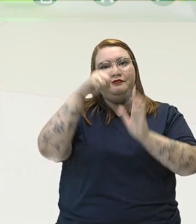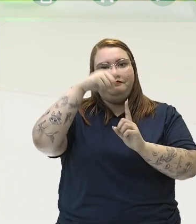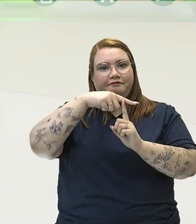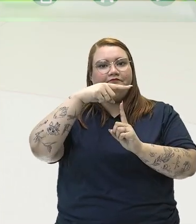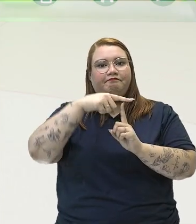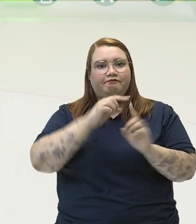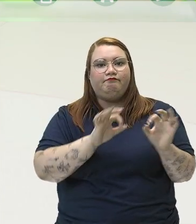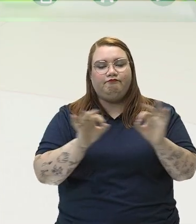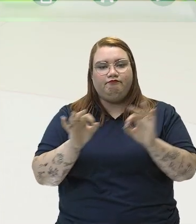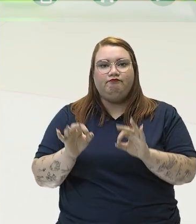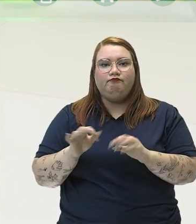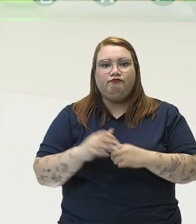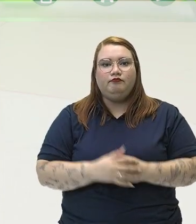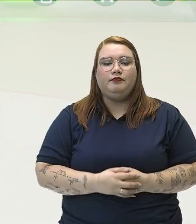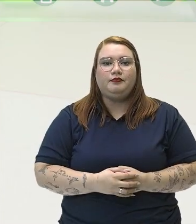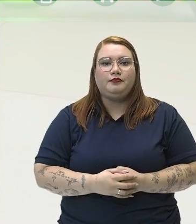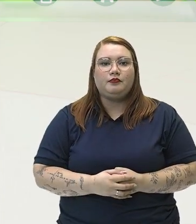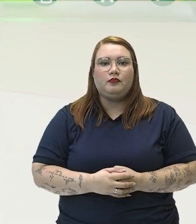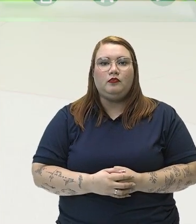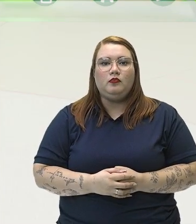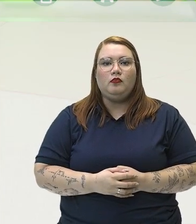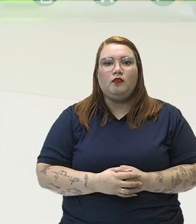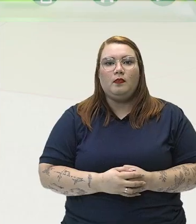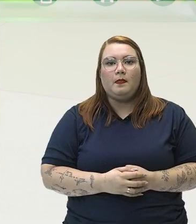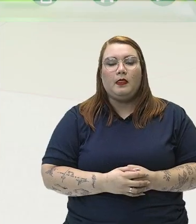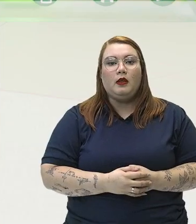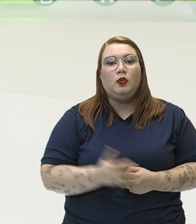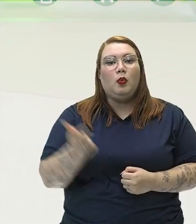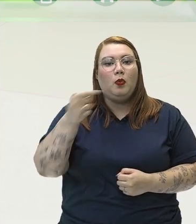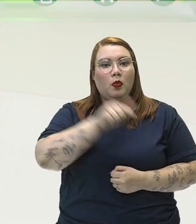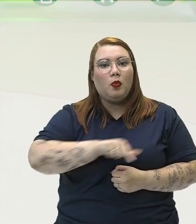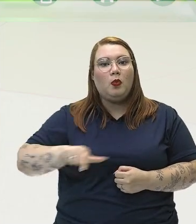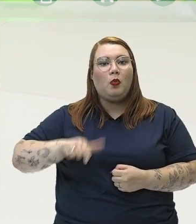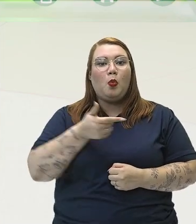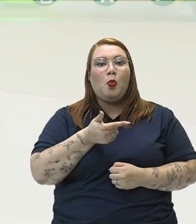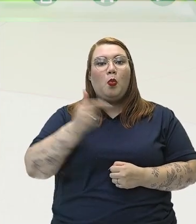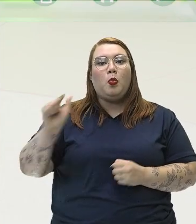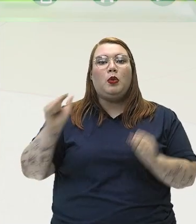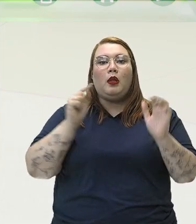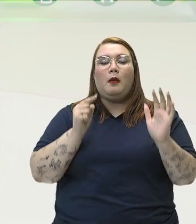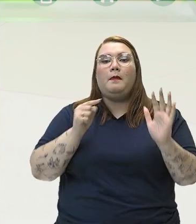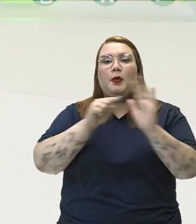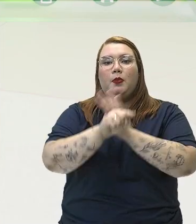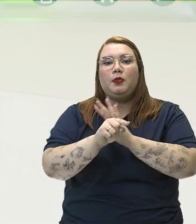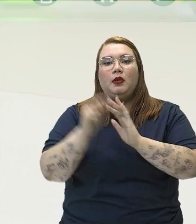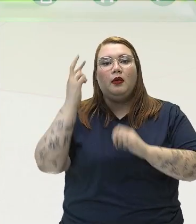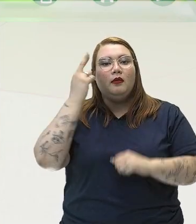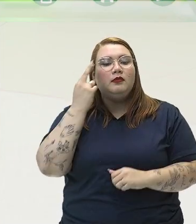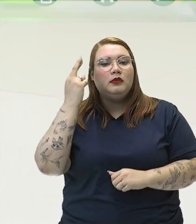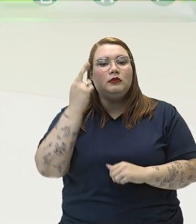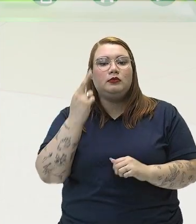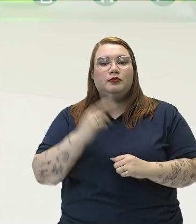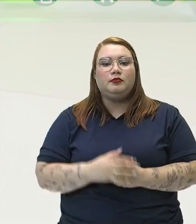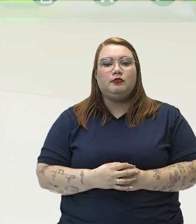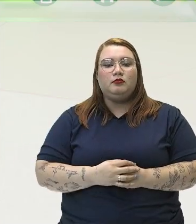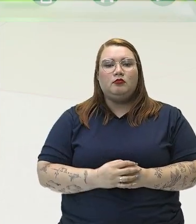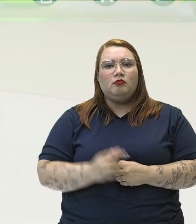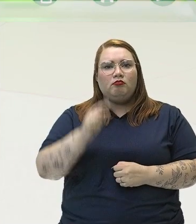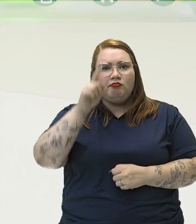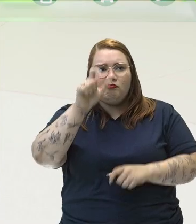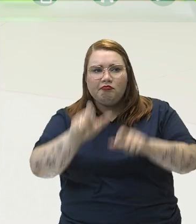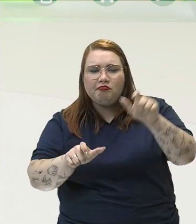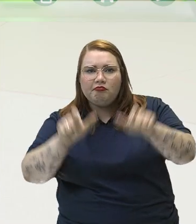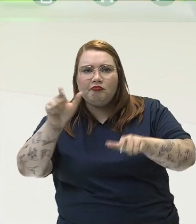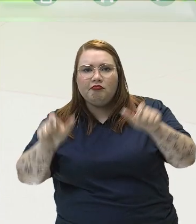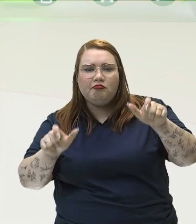gerando bastante resíduo. E a pergunta, mais uma perguntinha aí reflexiva que eu trago para vocês é: quantos de